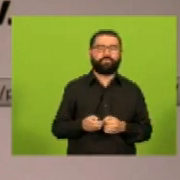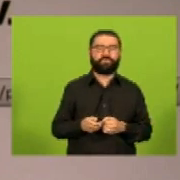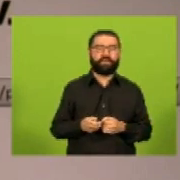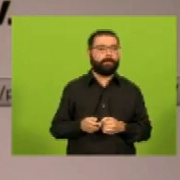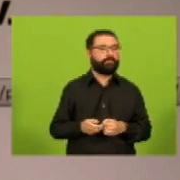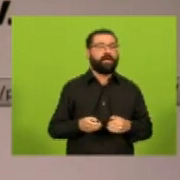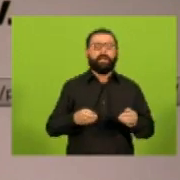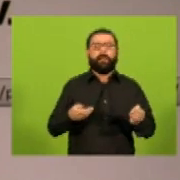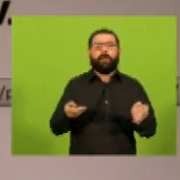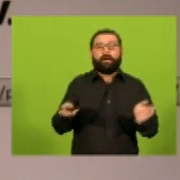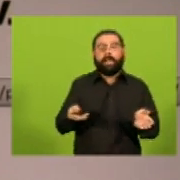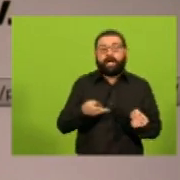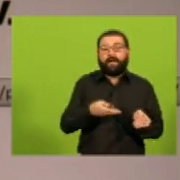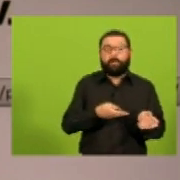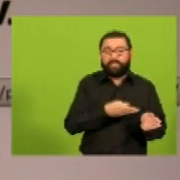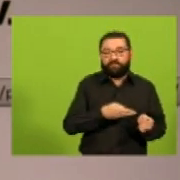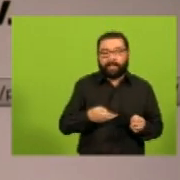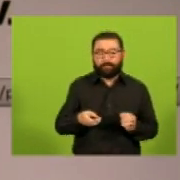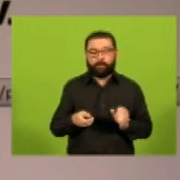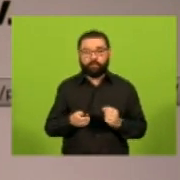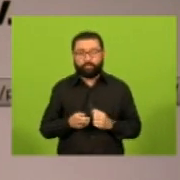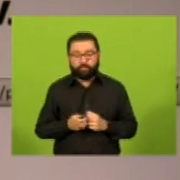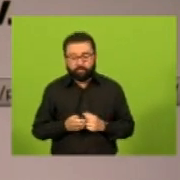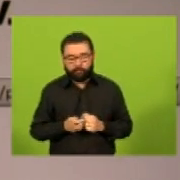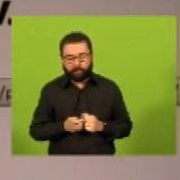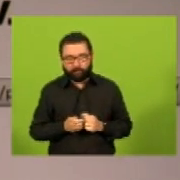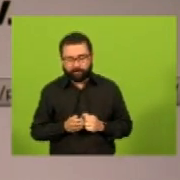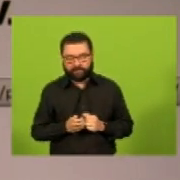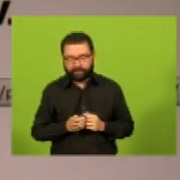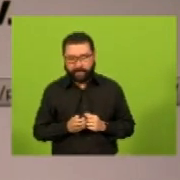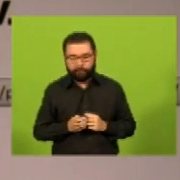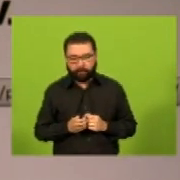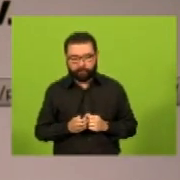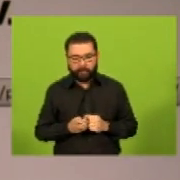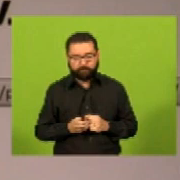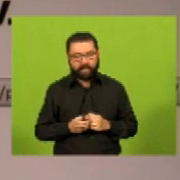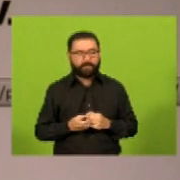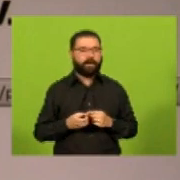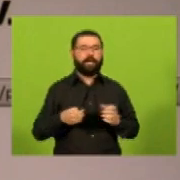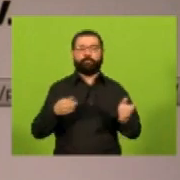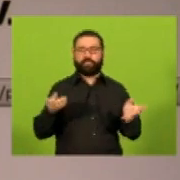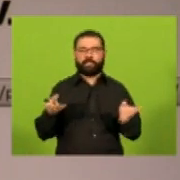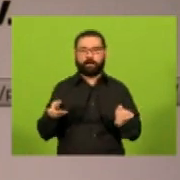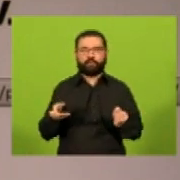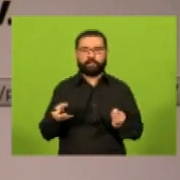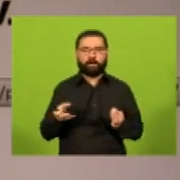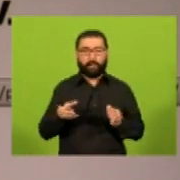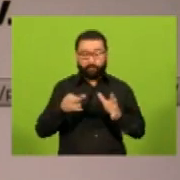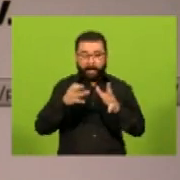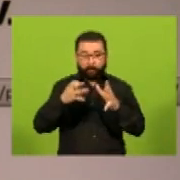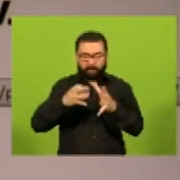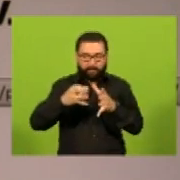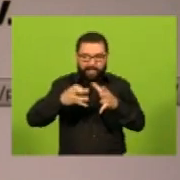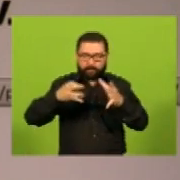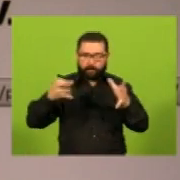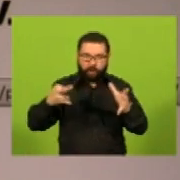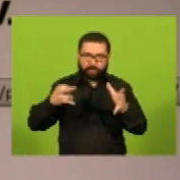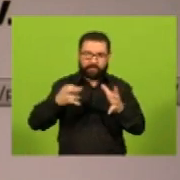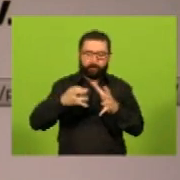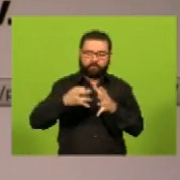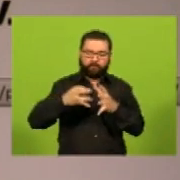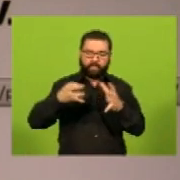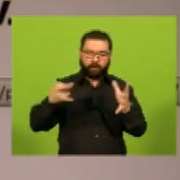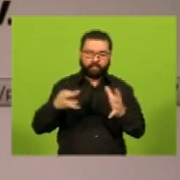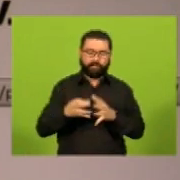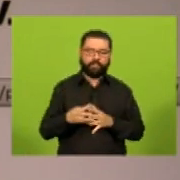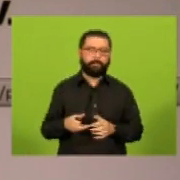os outros, tá? Eu tinha falado do produto sistêmico, né? Que ele pode ter a gota mais